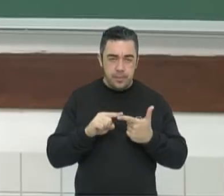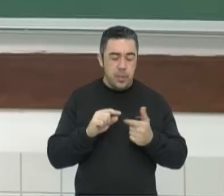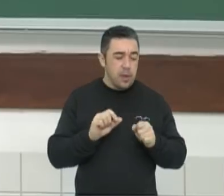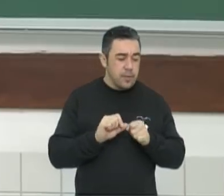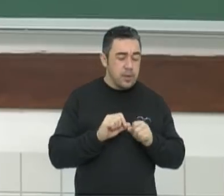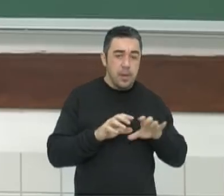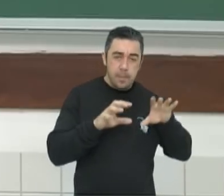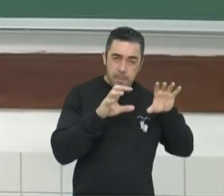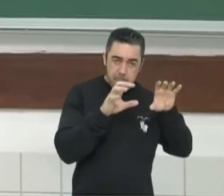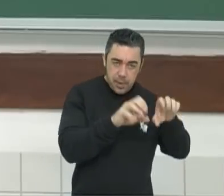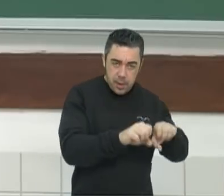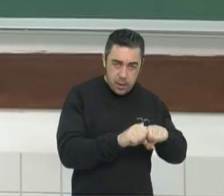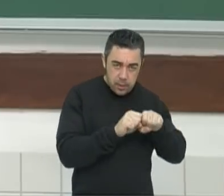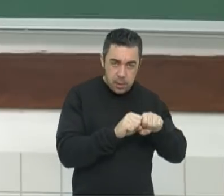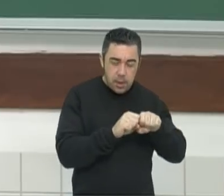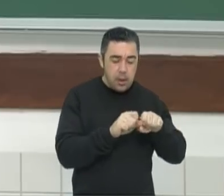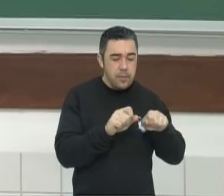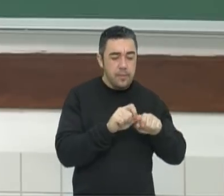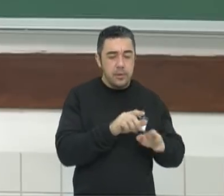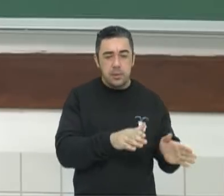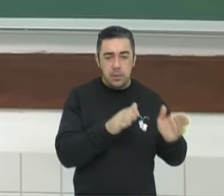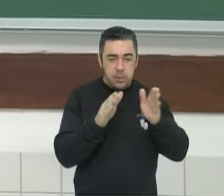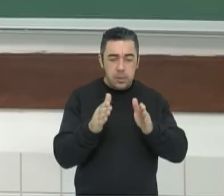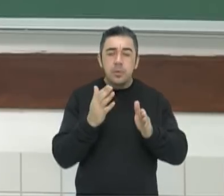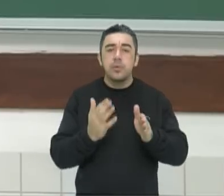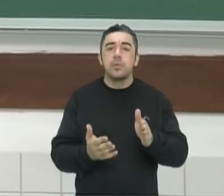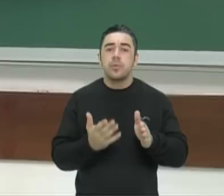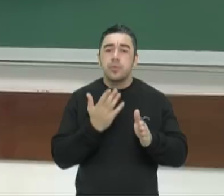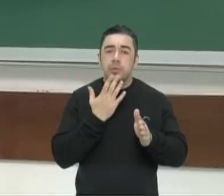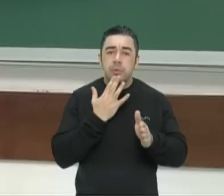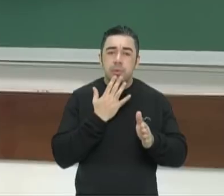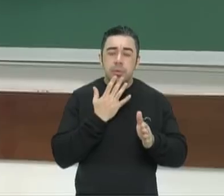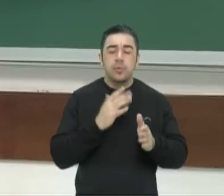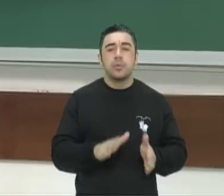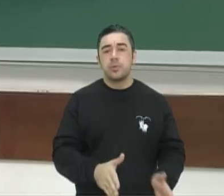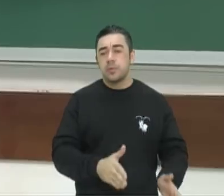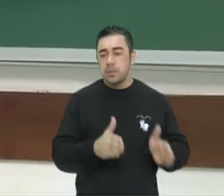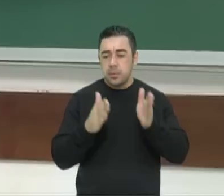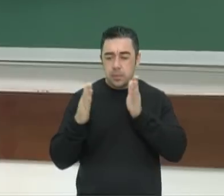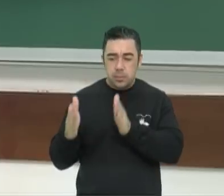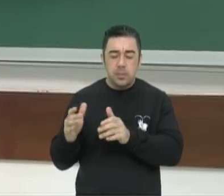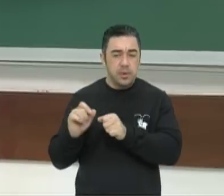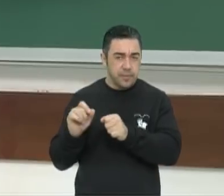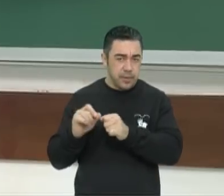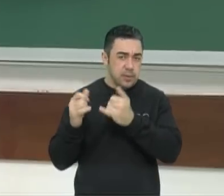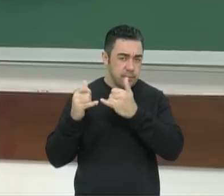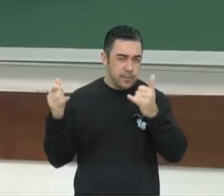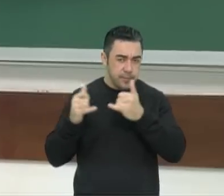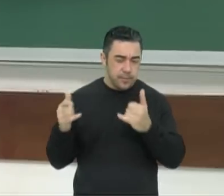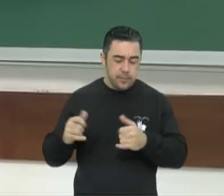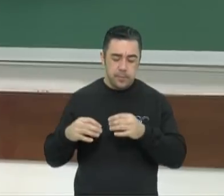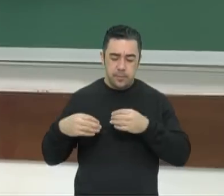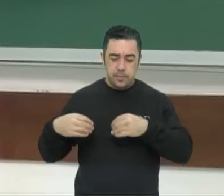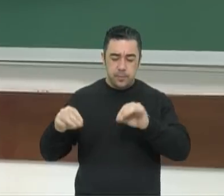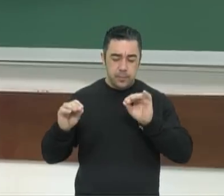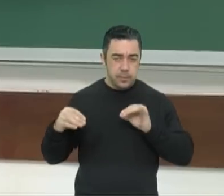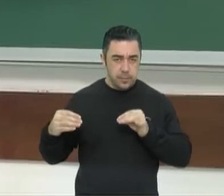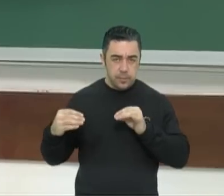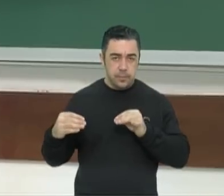lã, até colorir o tecido, até dar os detalhes do tecido, os cortes do